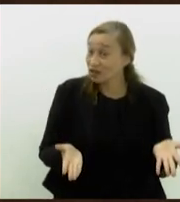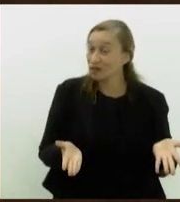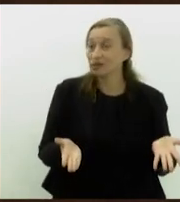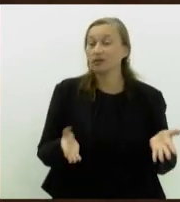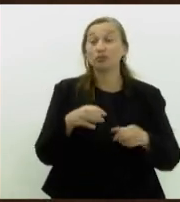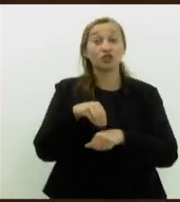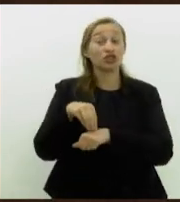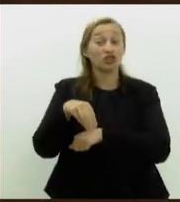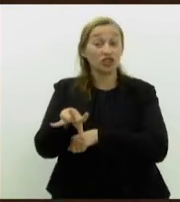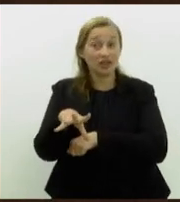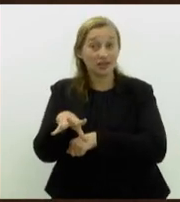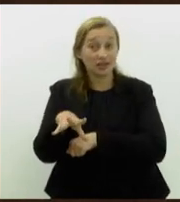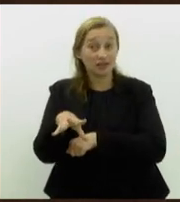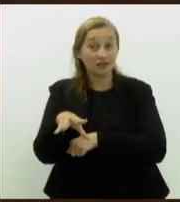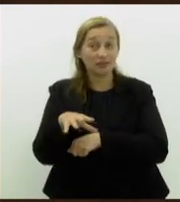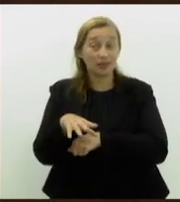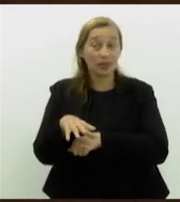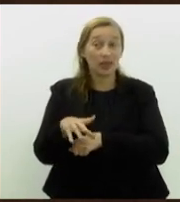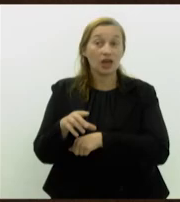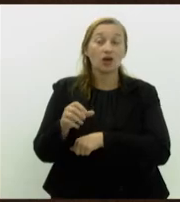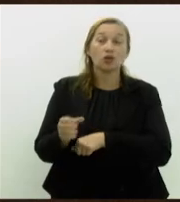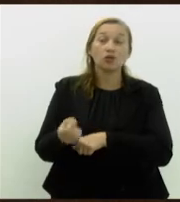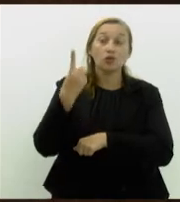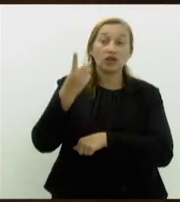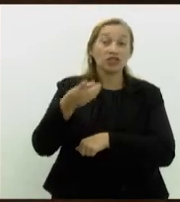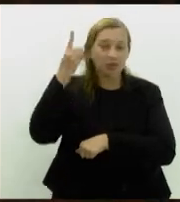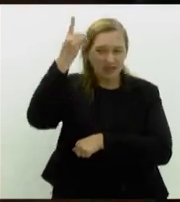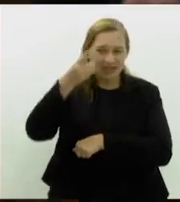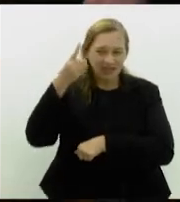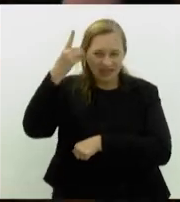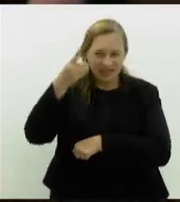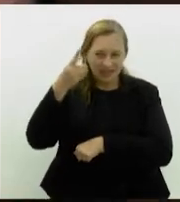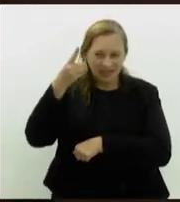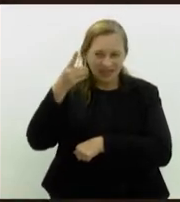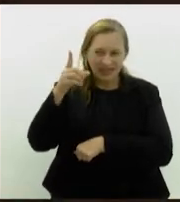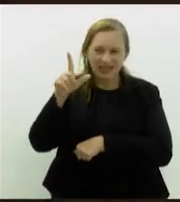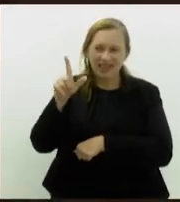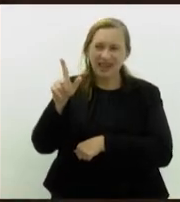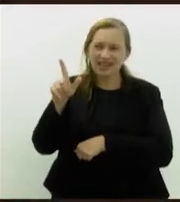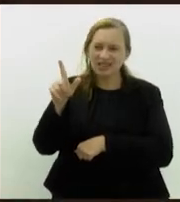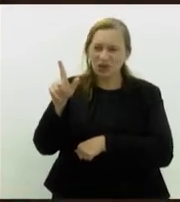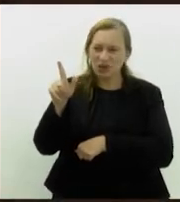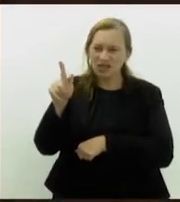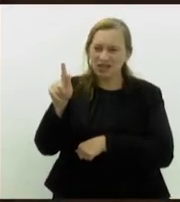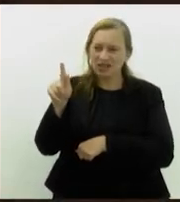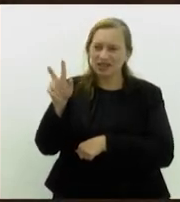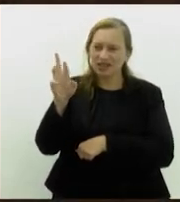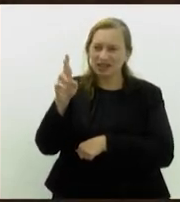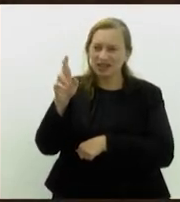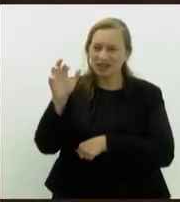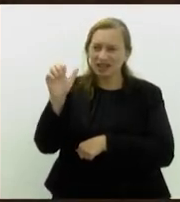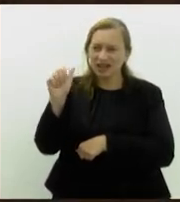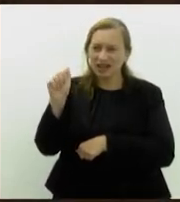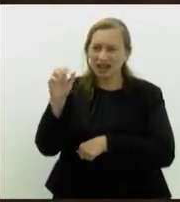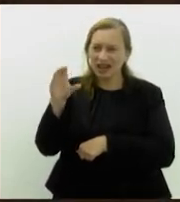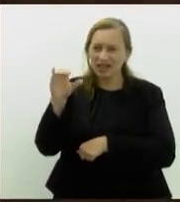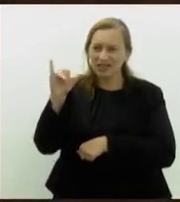indicação do ex-deputado Graciosa, Luiz Paulo, vamos homenagear uma das pessoas